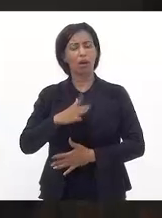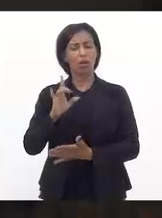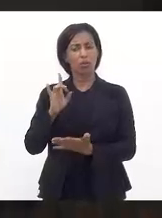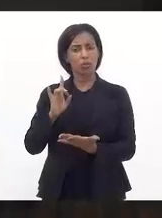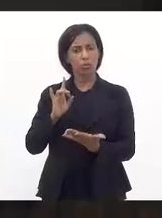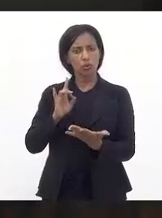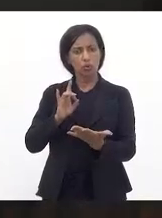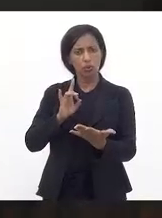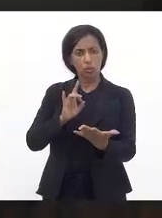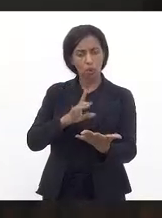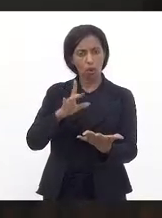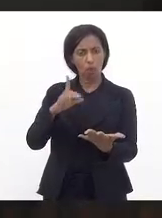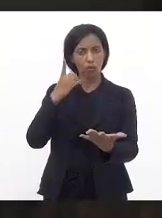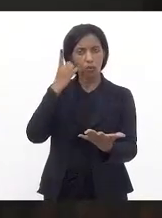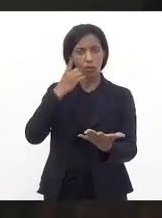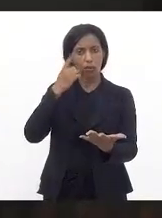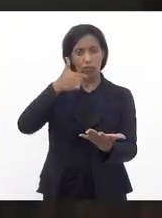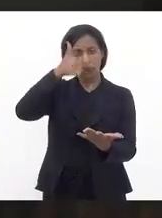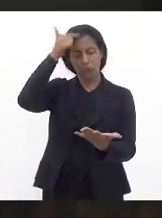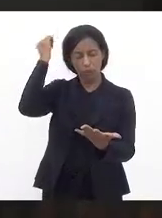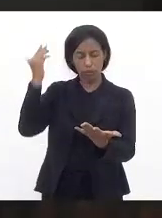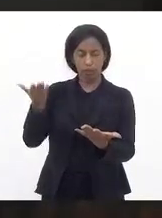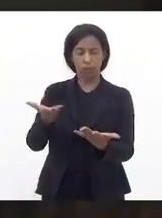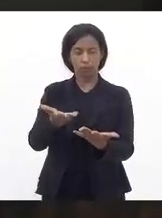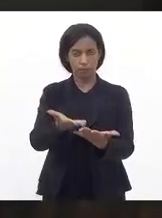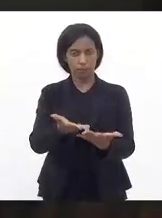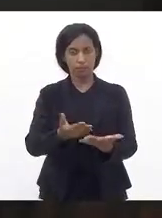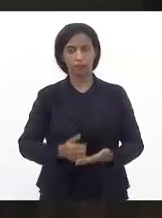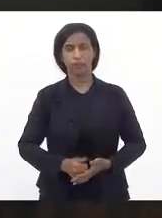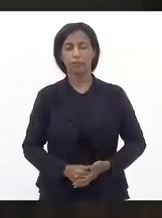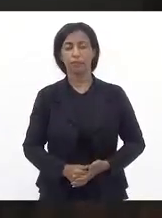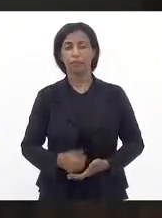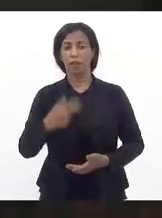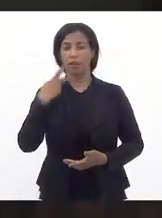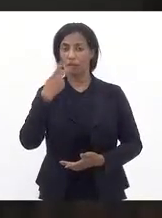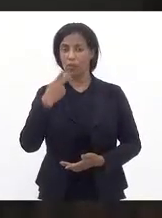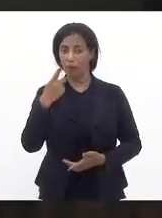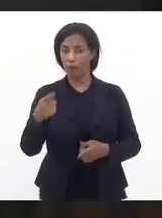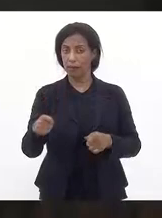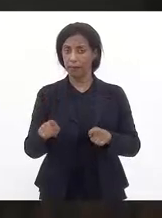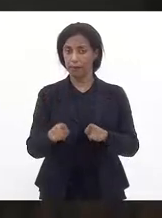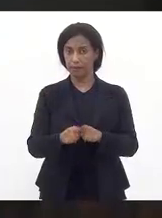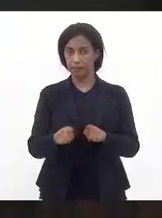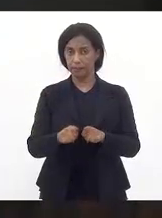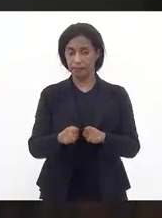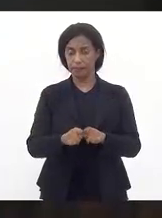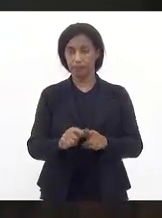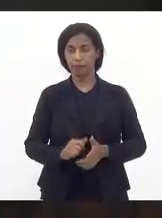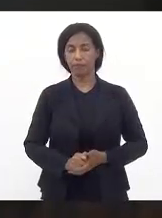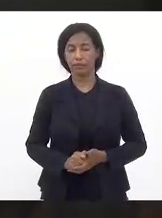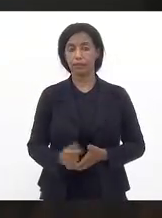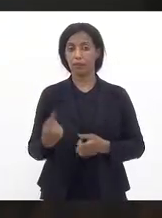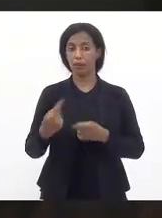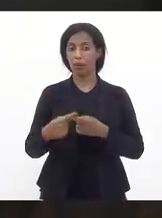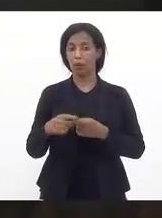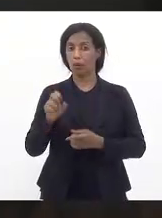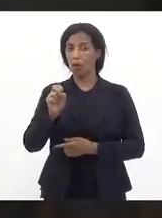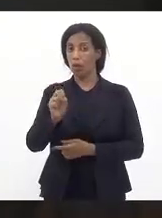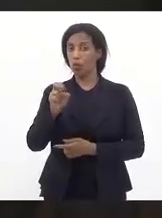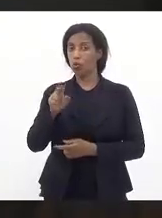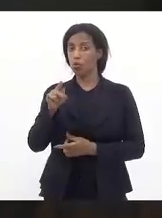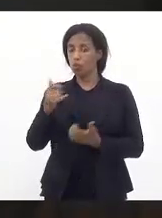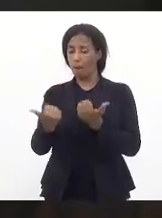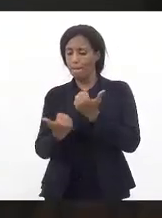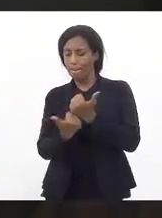deixar o Deputado Luiz Paulo falar também porque o suplente